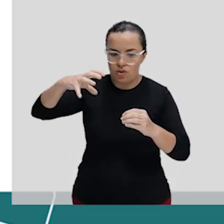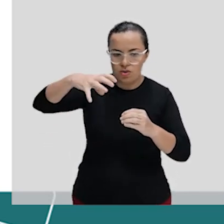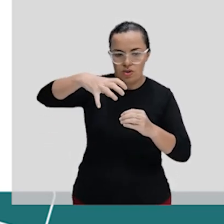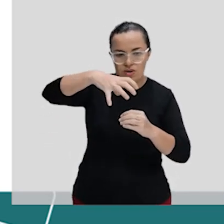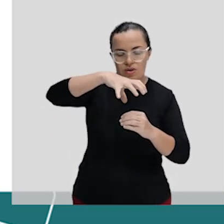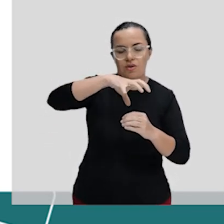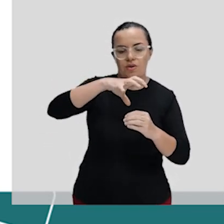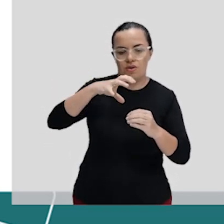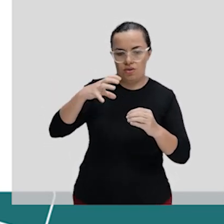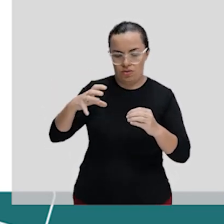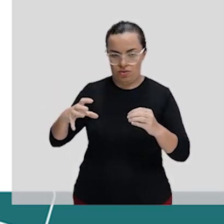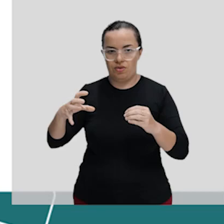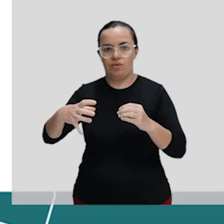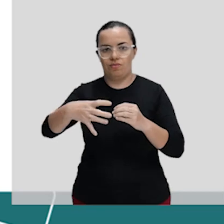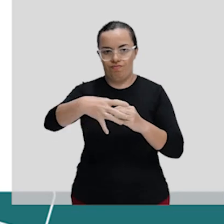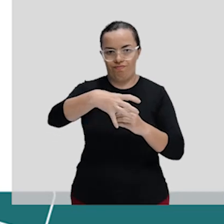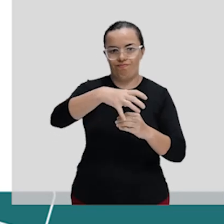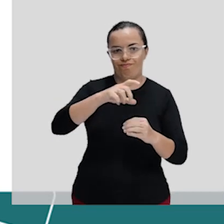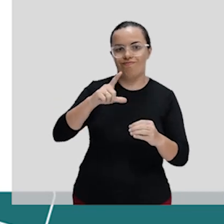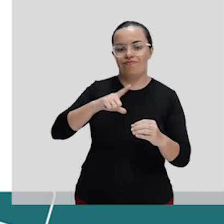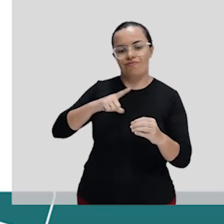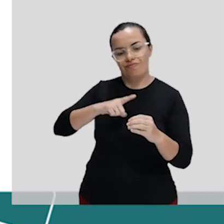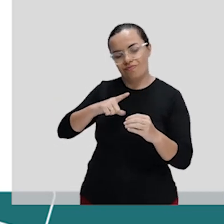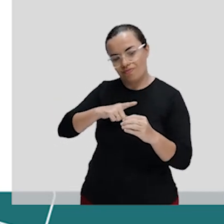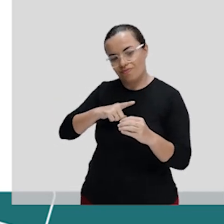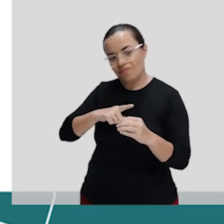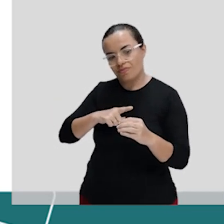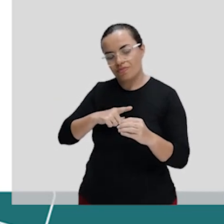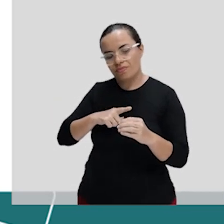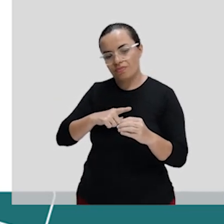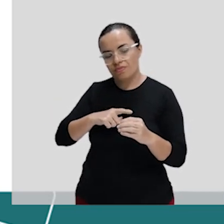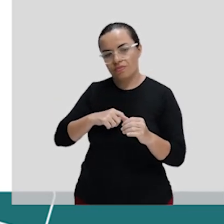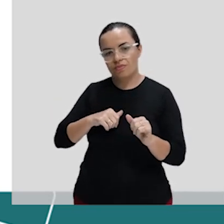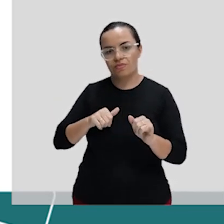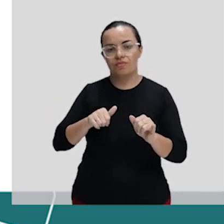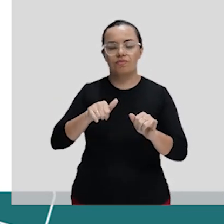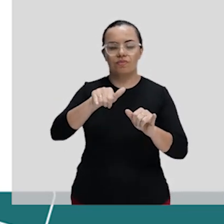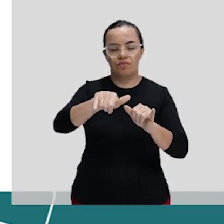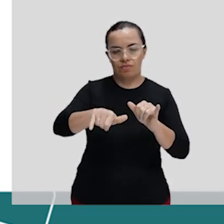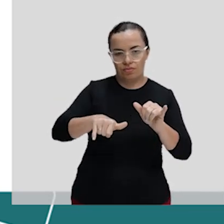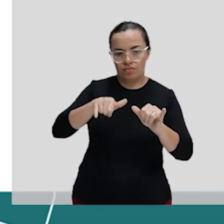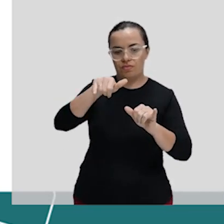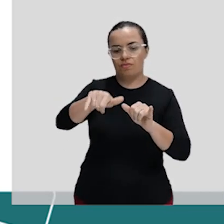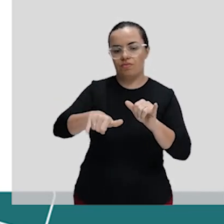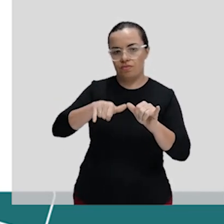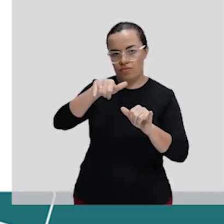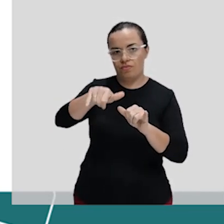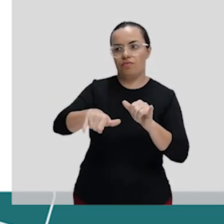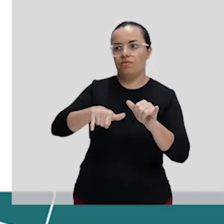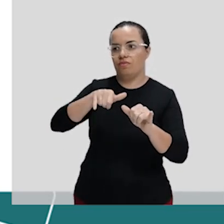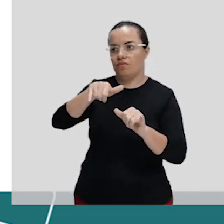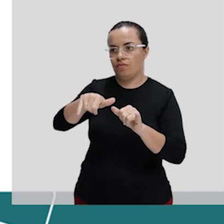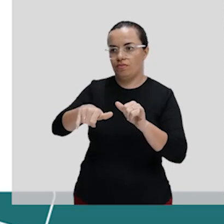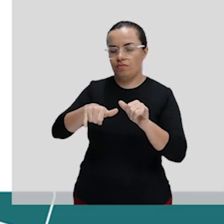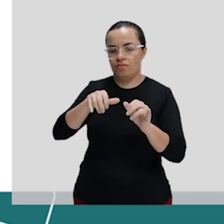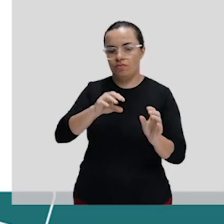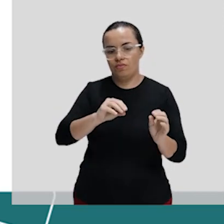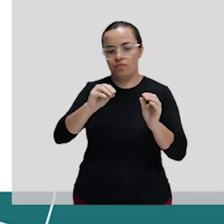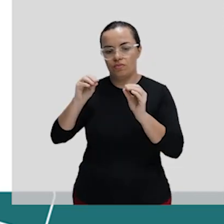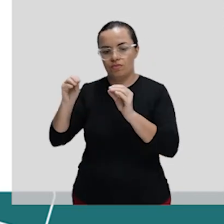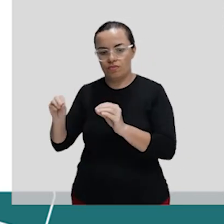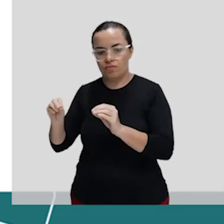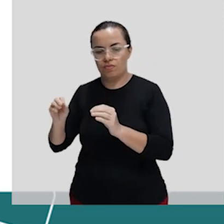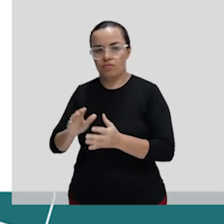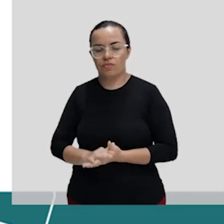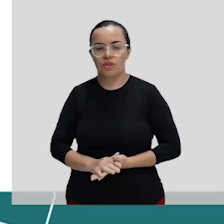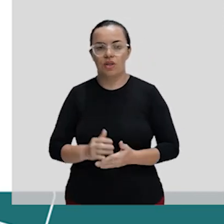certo? Então, eu tenho aqui um substrato que vai promover uma reação química que vai dar resultado nesse outro